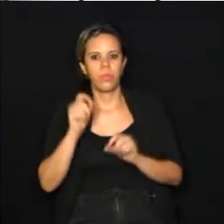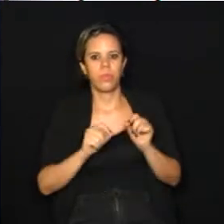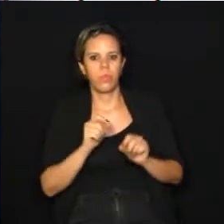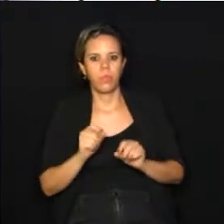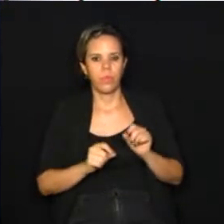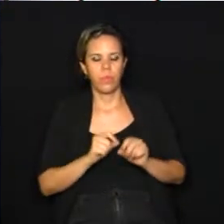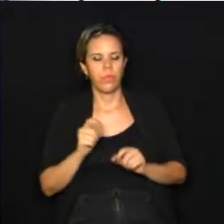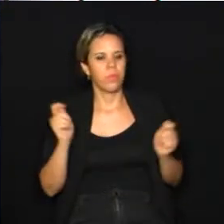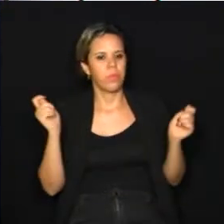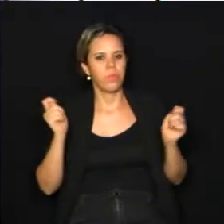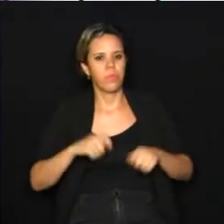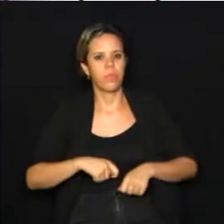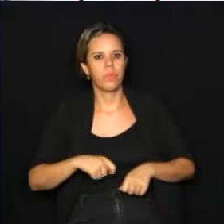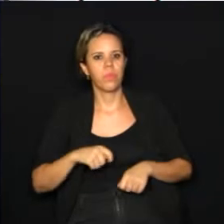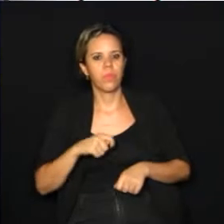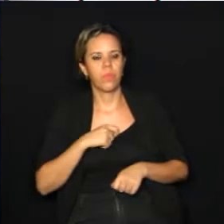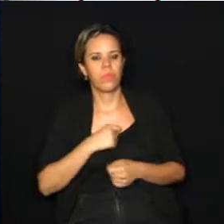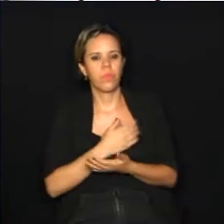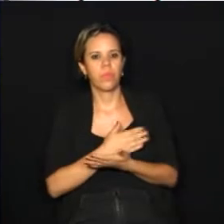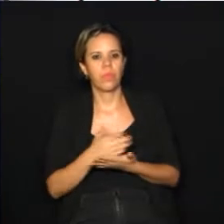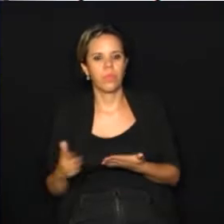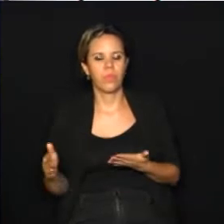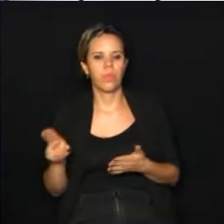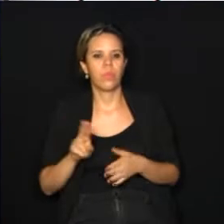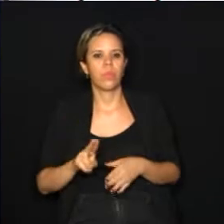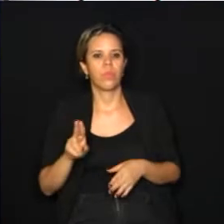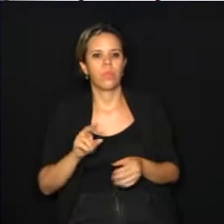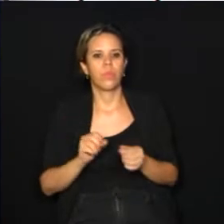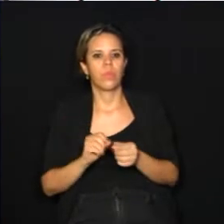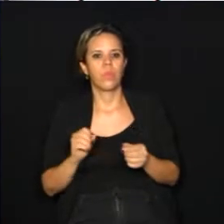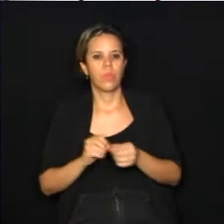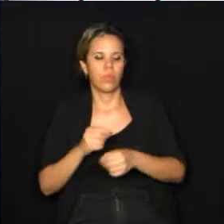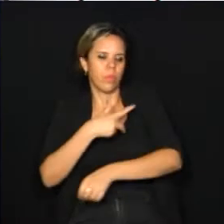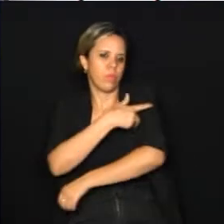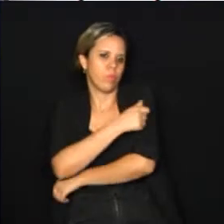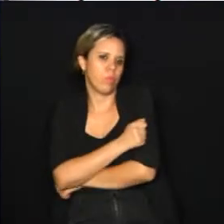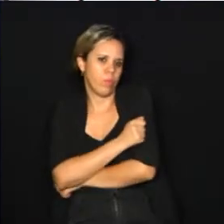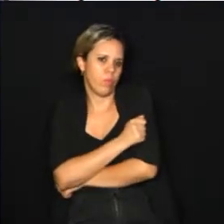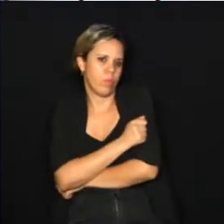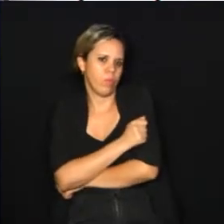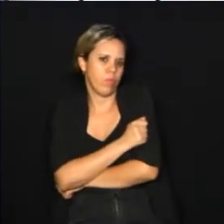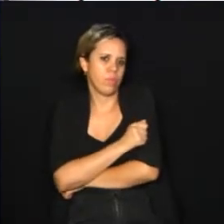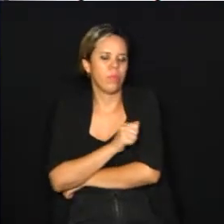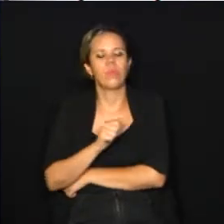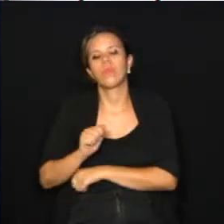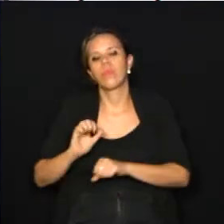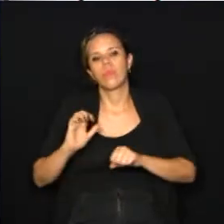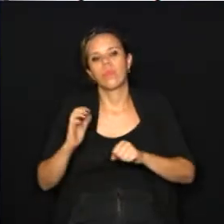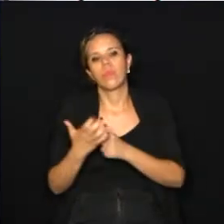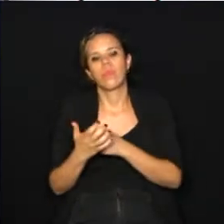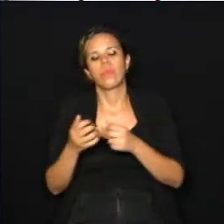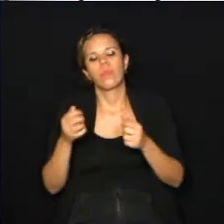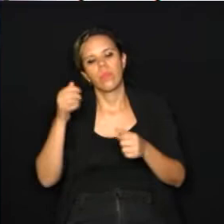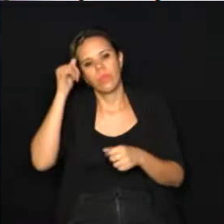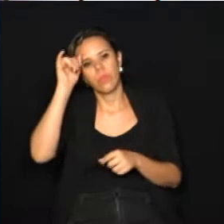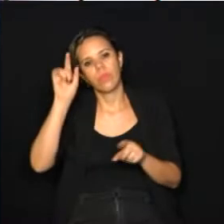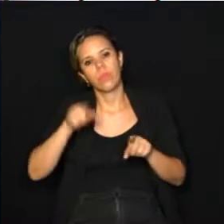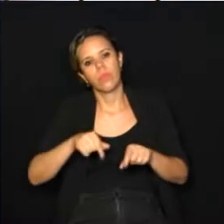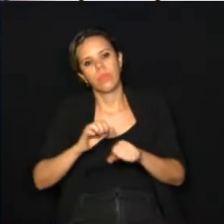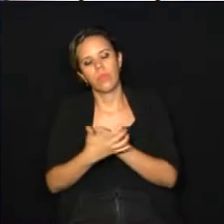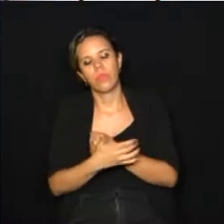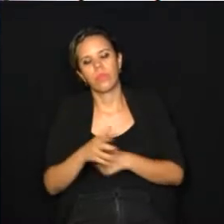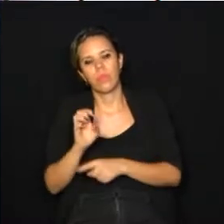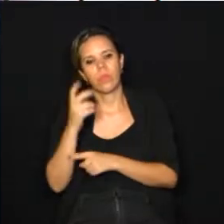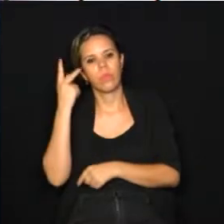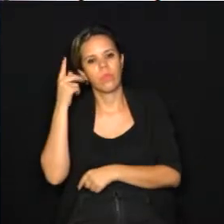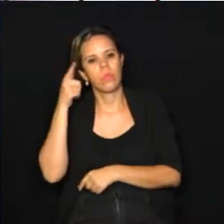a possibilidade do início da aplicação da vacina Coronavac, porque ontem o estado de São